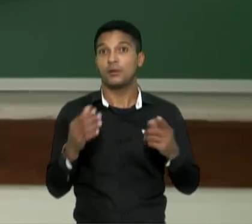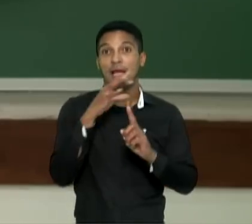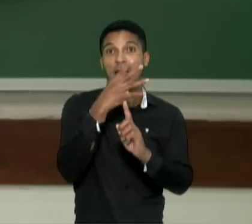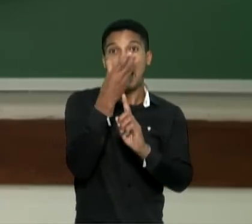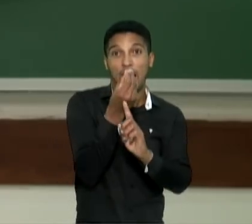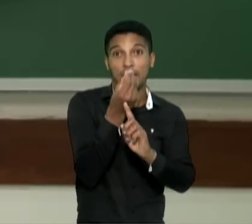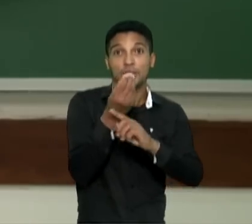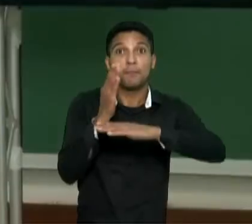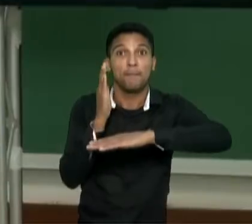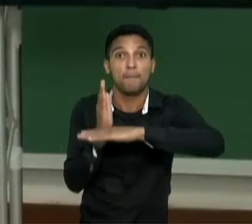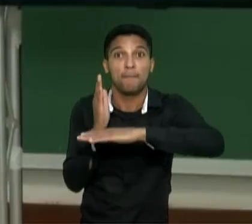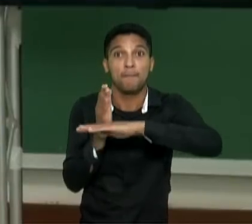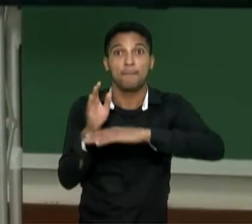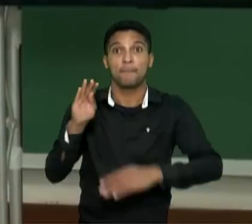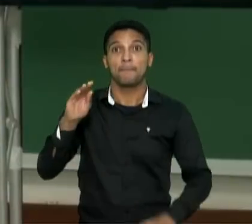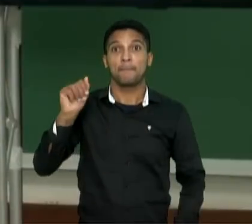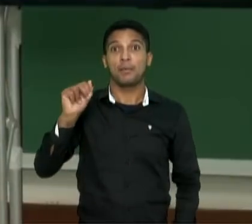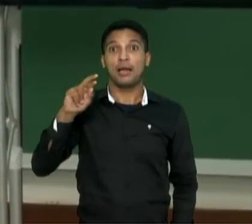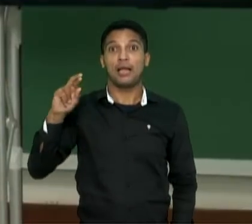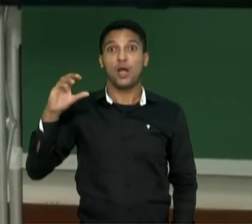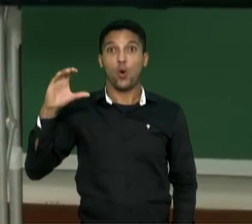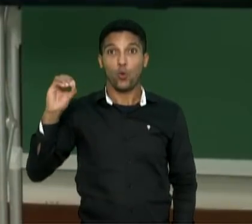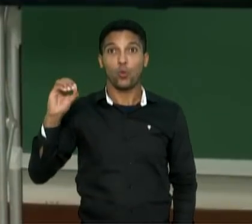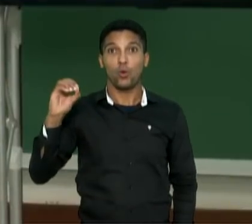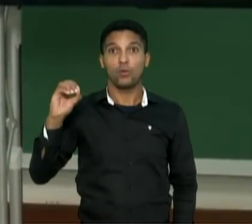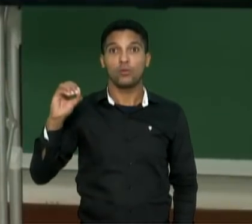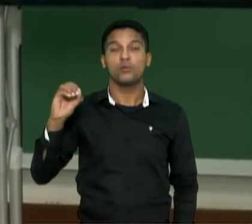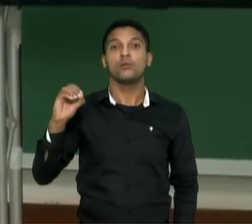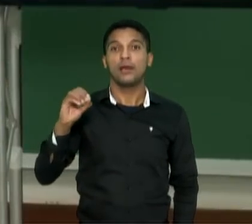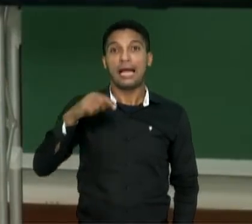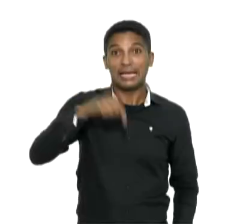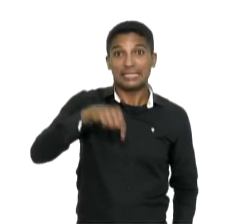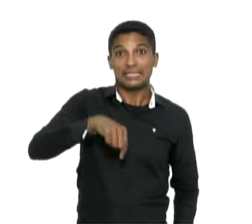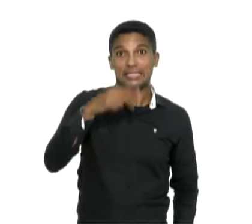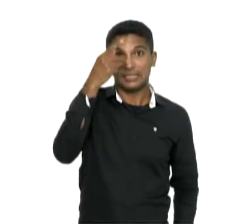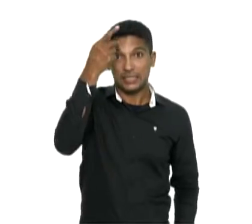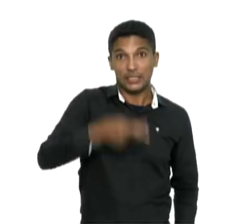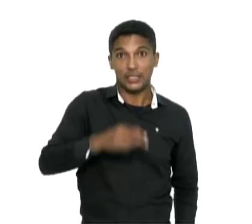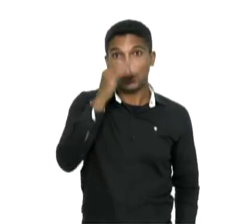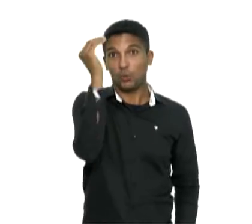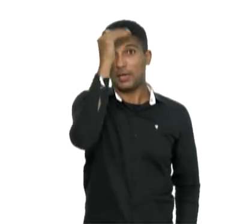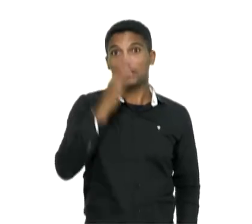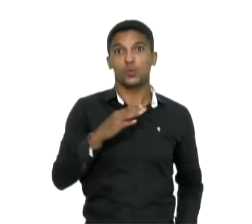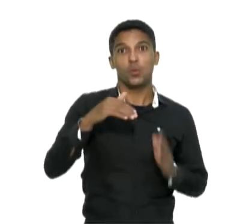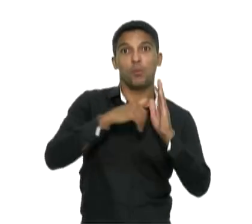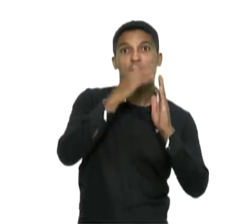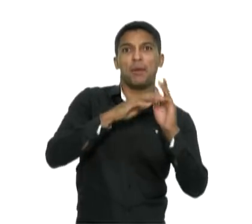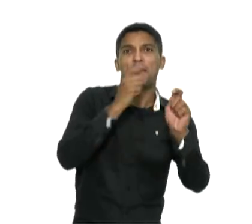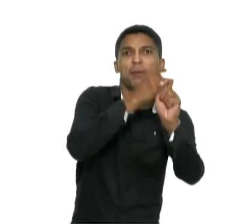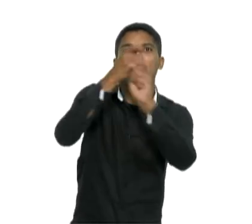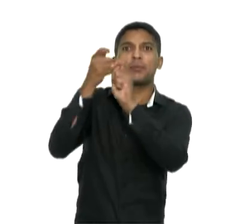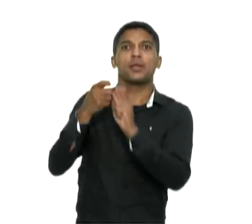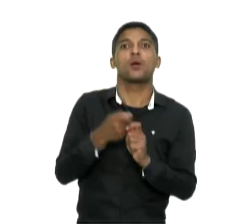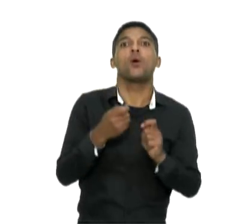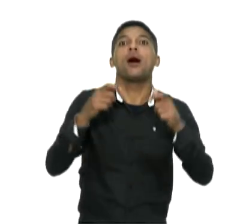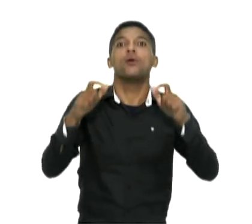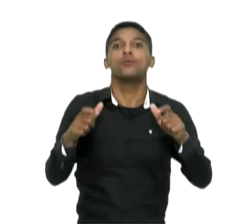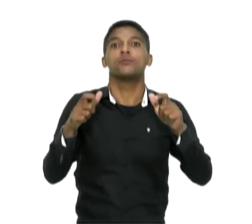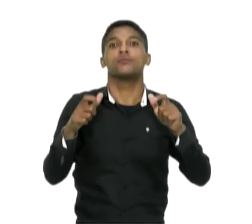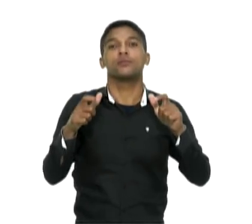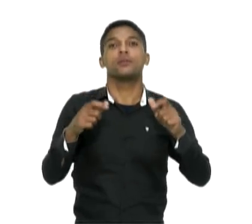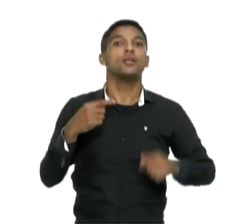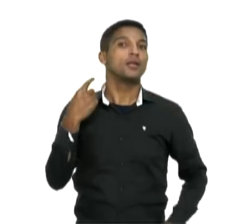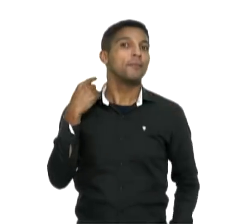Sobre o Barroco no Brasil, assinale a alternativa correta. Então, a alternativa correta é a B. Foi em Minas Gerais, destacou-se o